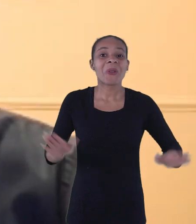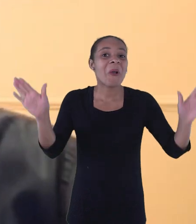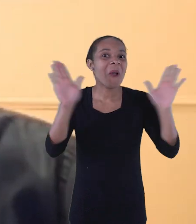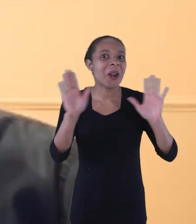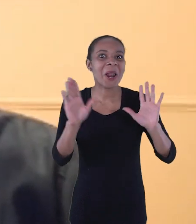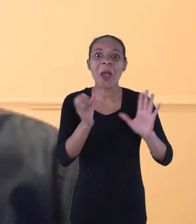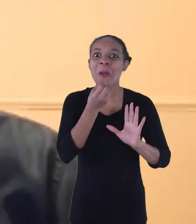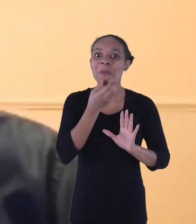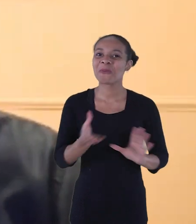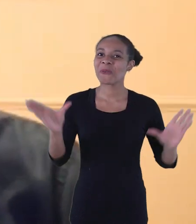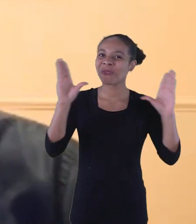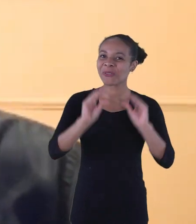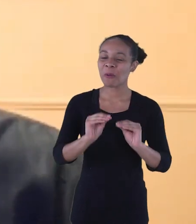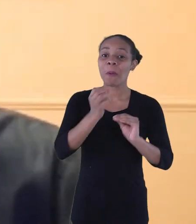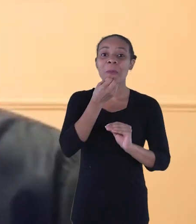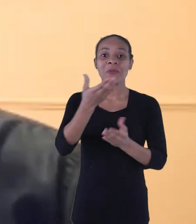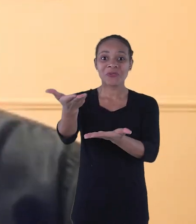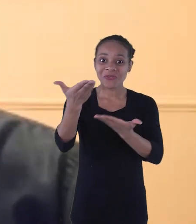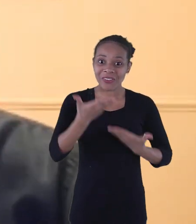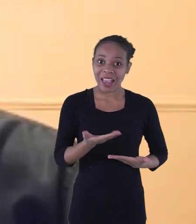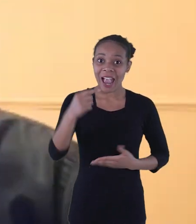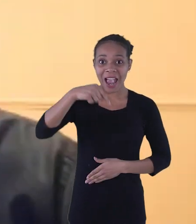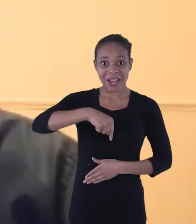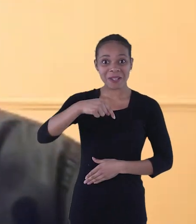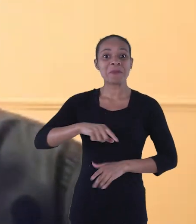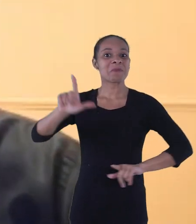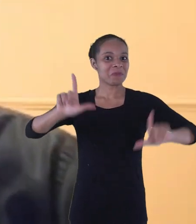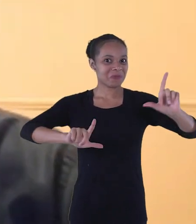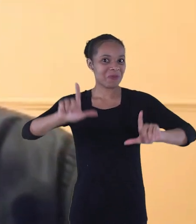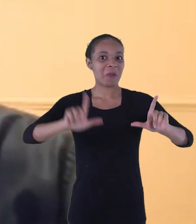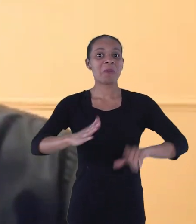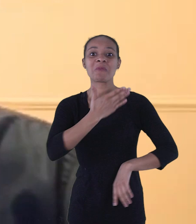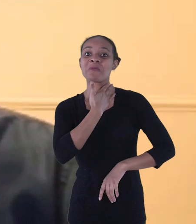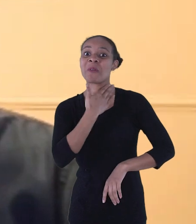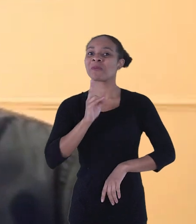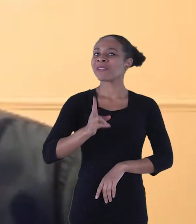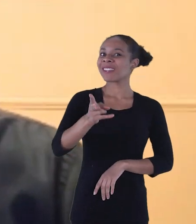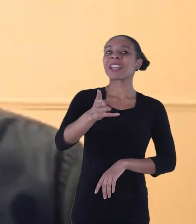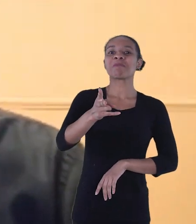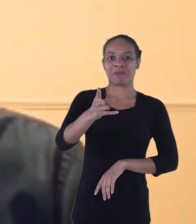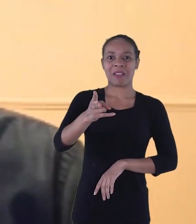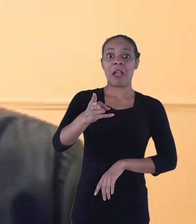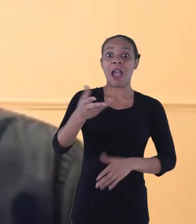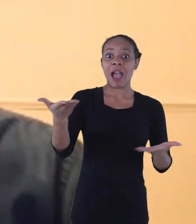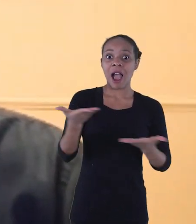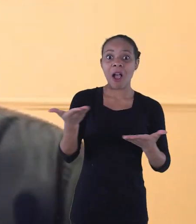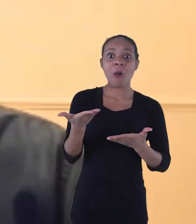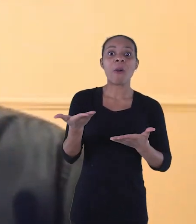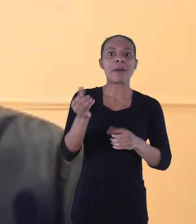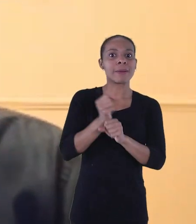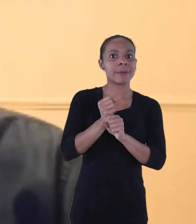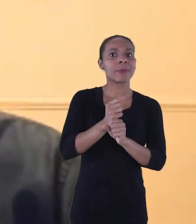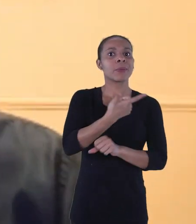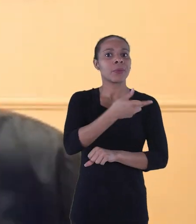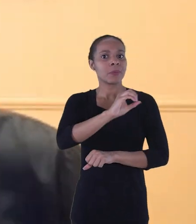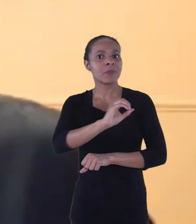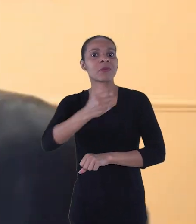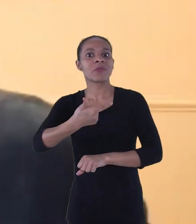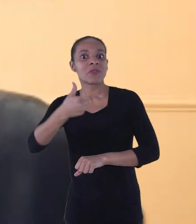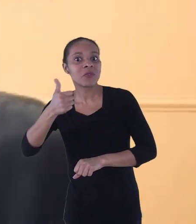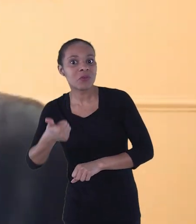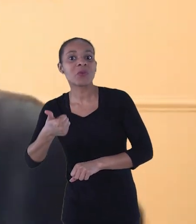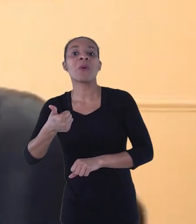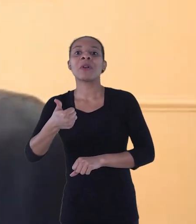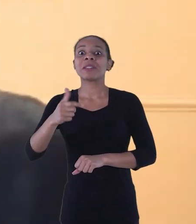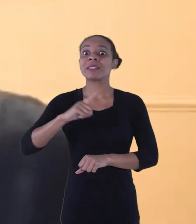Olá, boa noite, sejam bem-vindos ao Sempre um Papo, projeto que em 2021 completa 35 anos. Essa é a primeira edição do